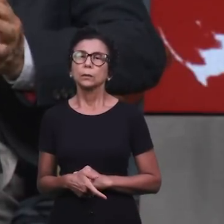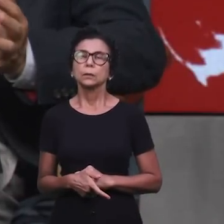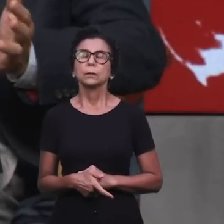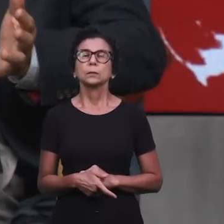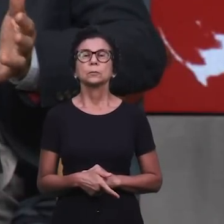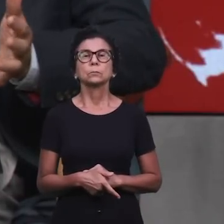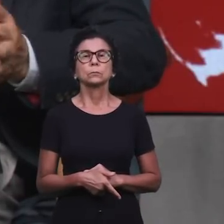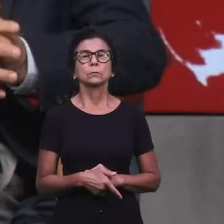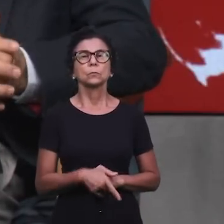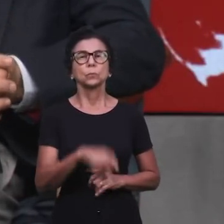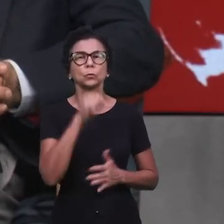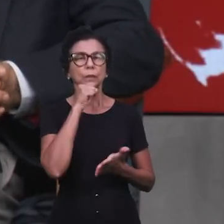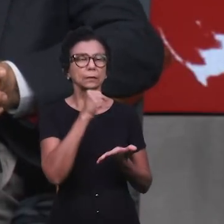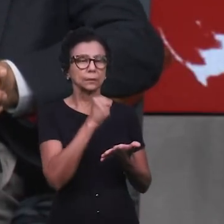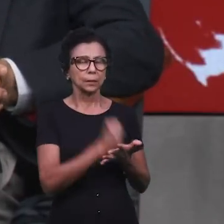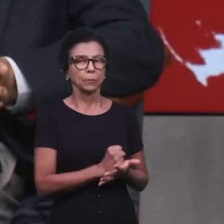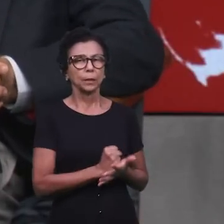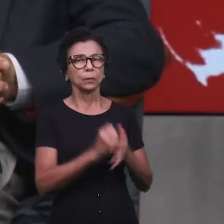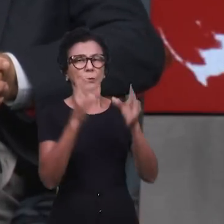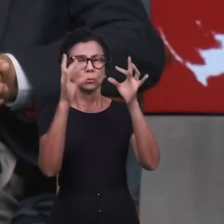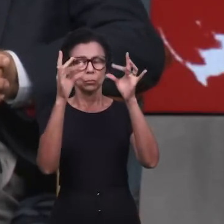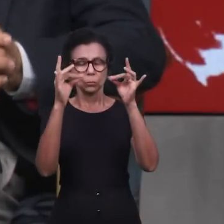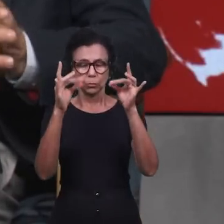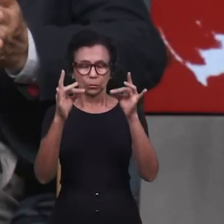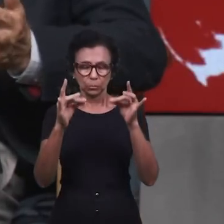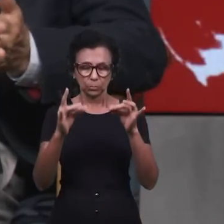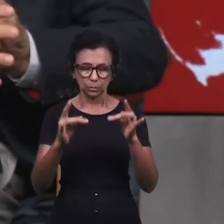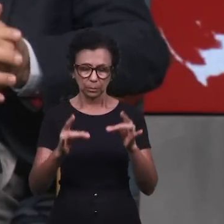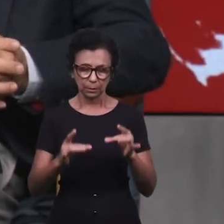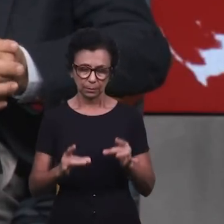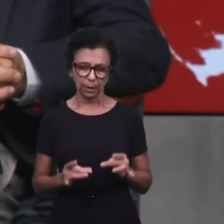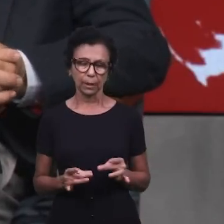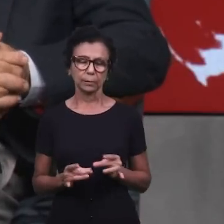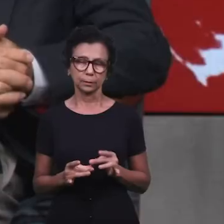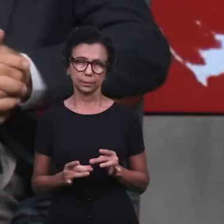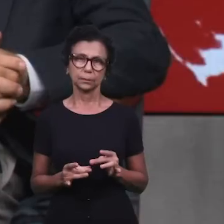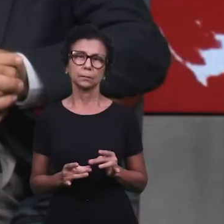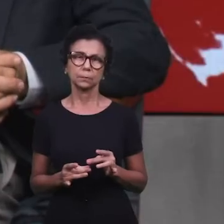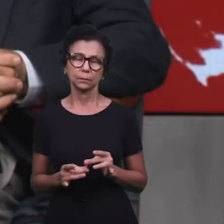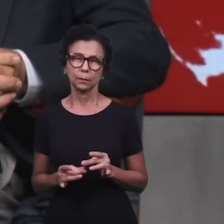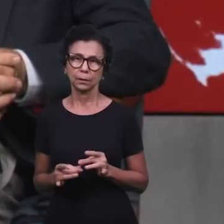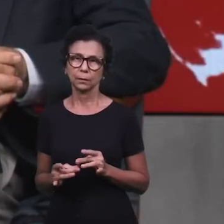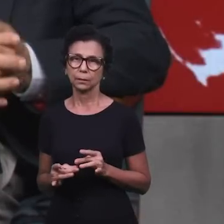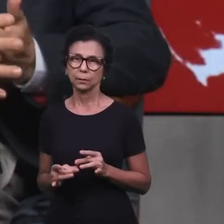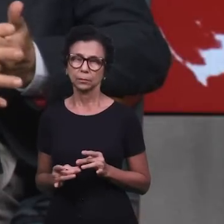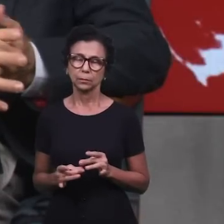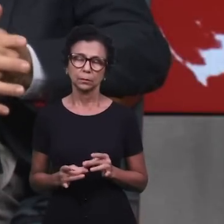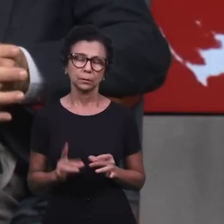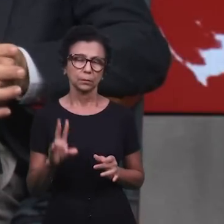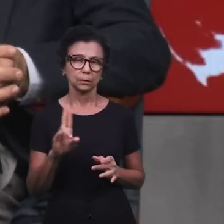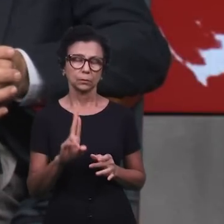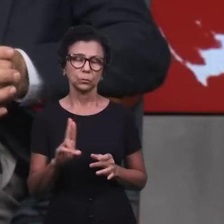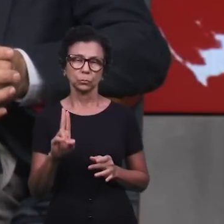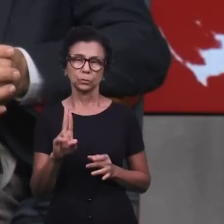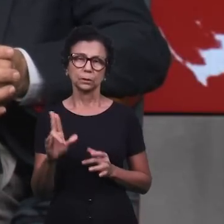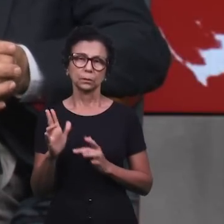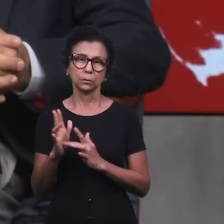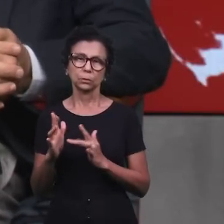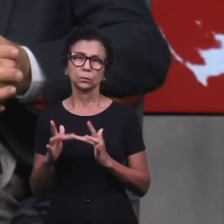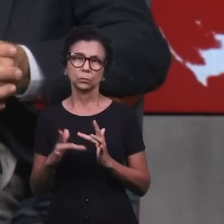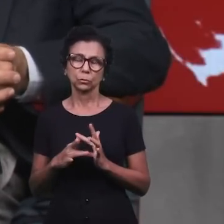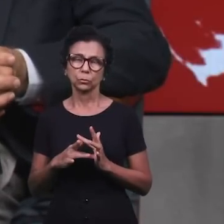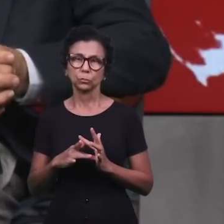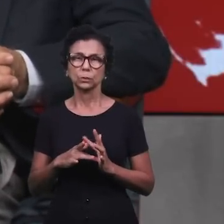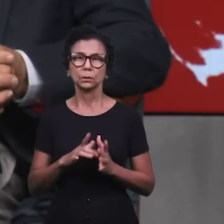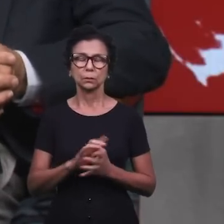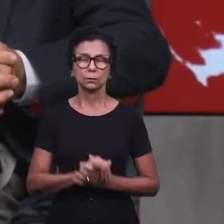o ritual que o Senhor deu ao povo na saída do Egito, na